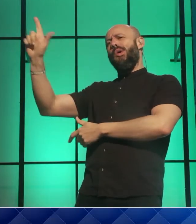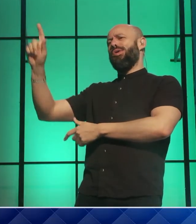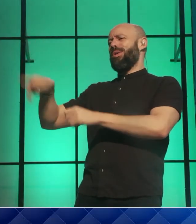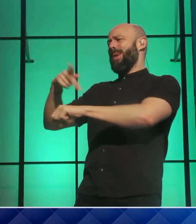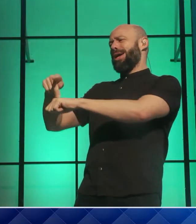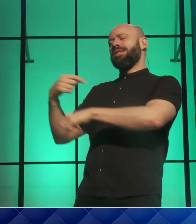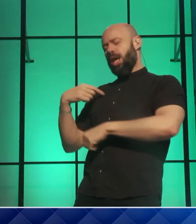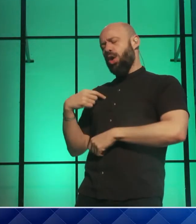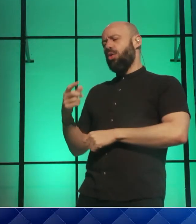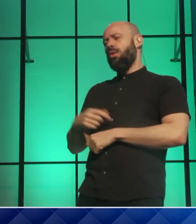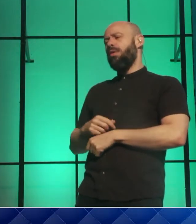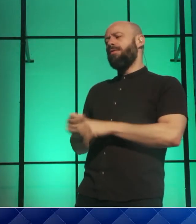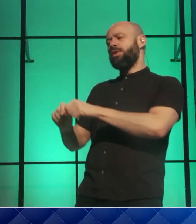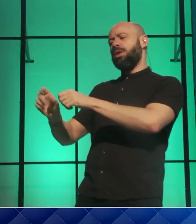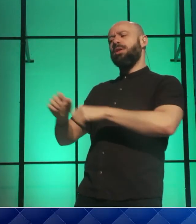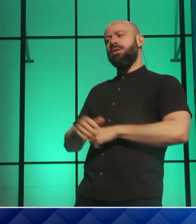jeito.